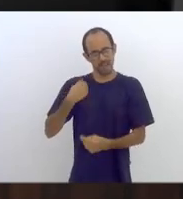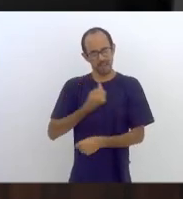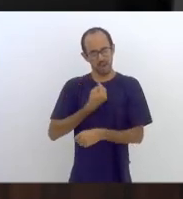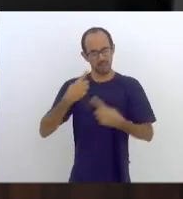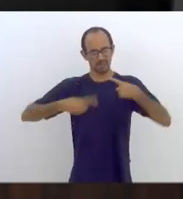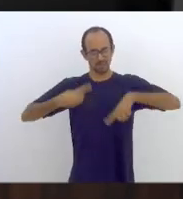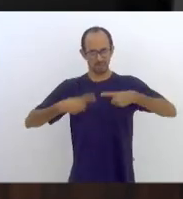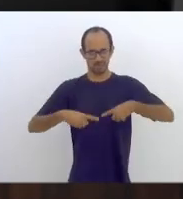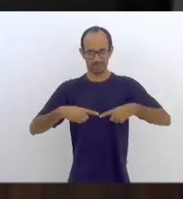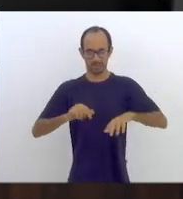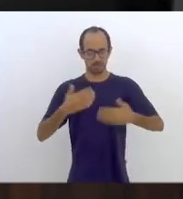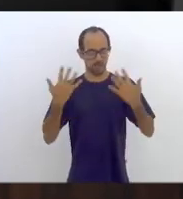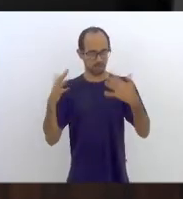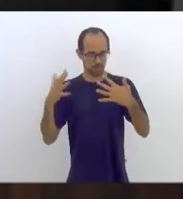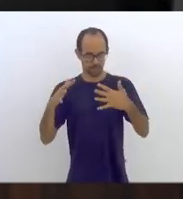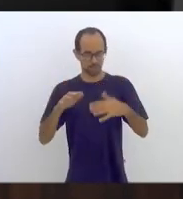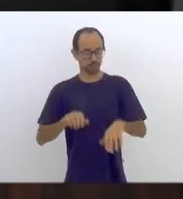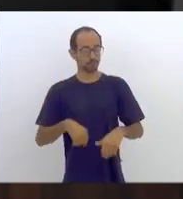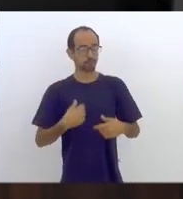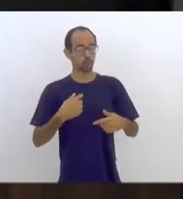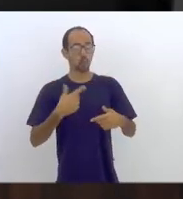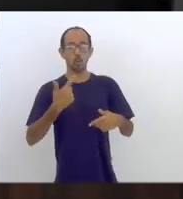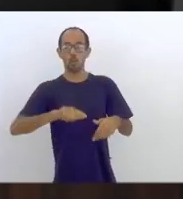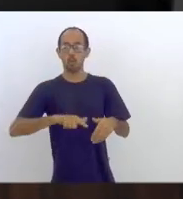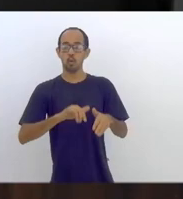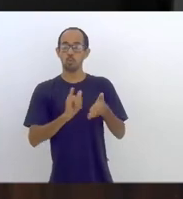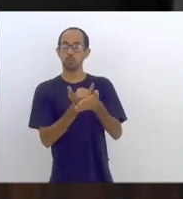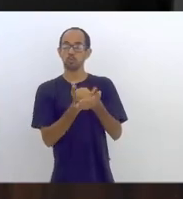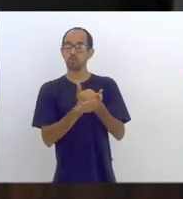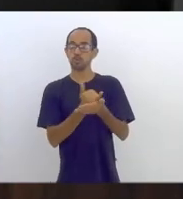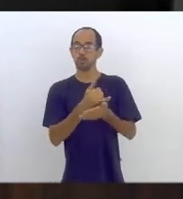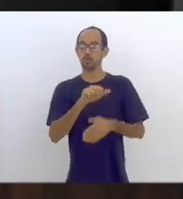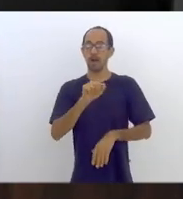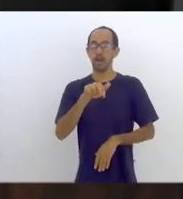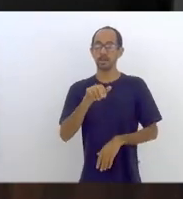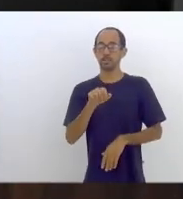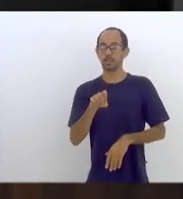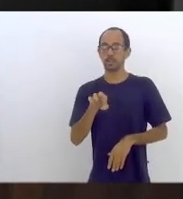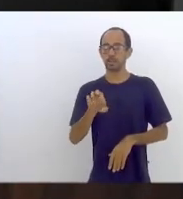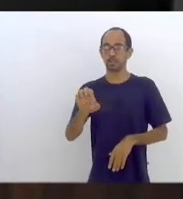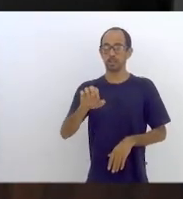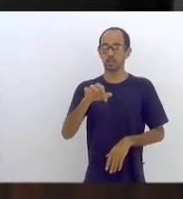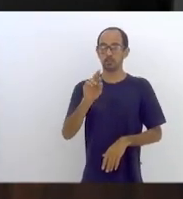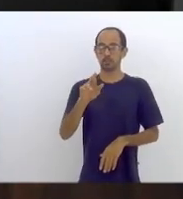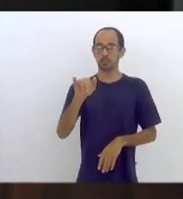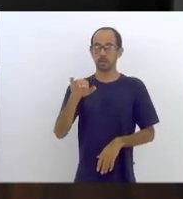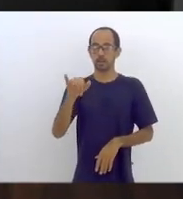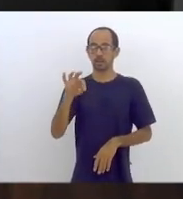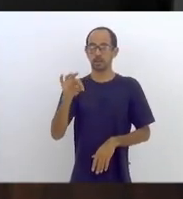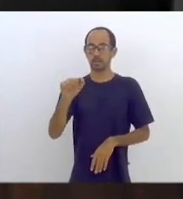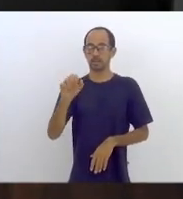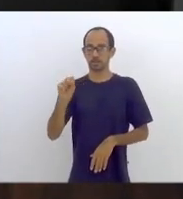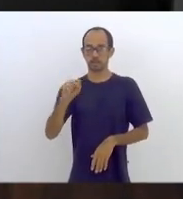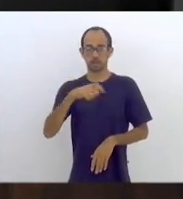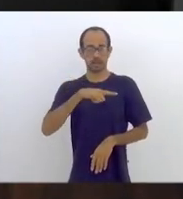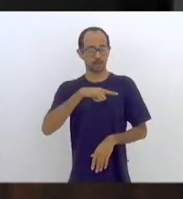próximo orador escrito nova Deputado Alexandre Freitas vossa excelência de 10 minutos no tempo regimental